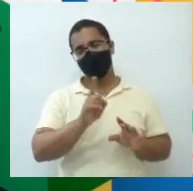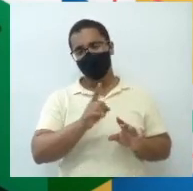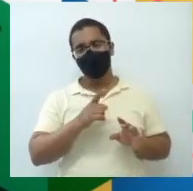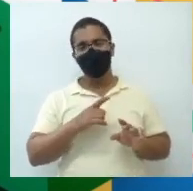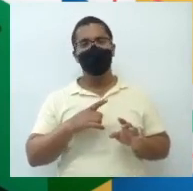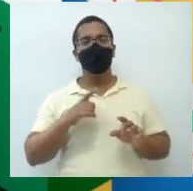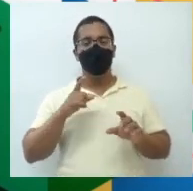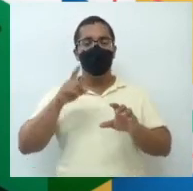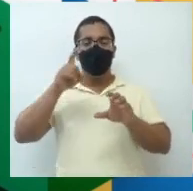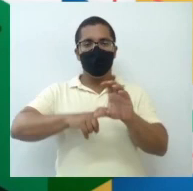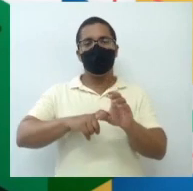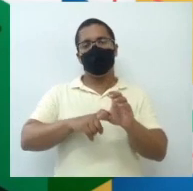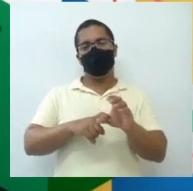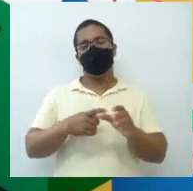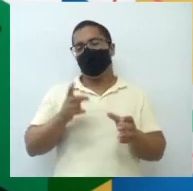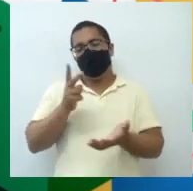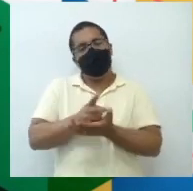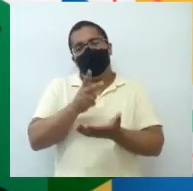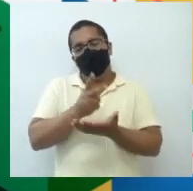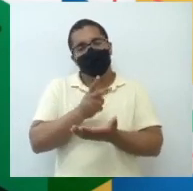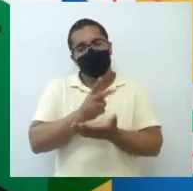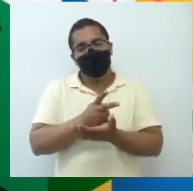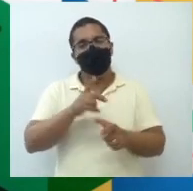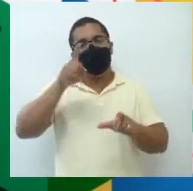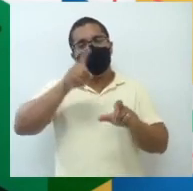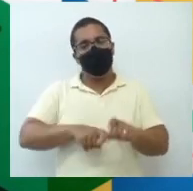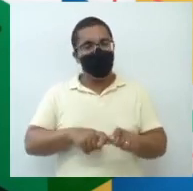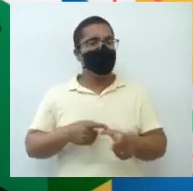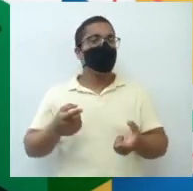submeter-se às regras de dominação